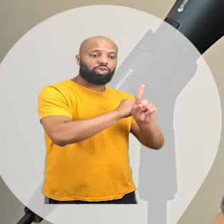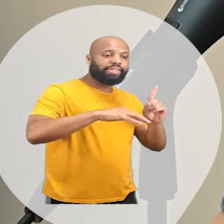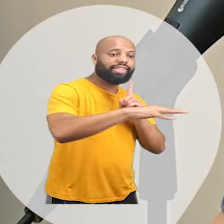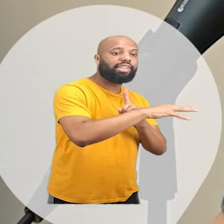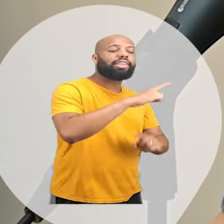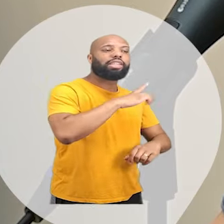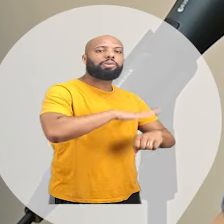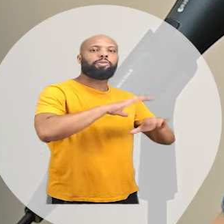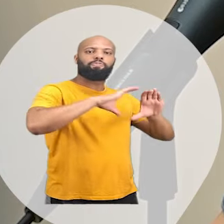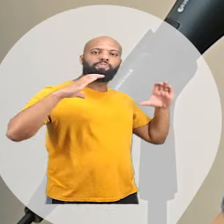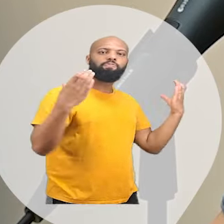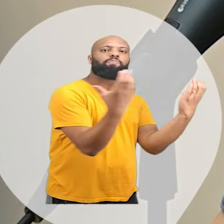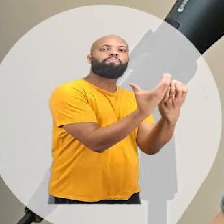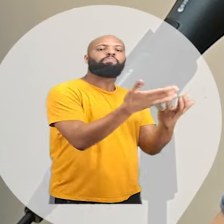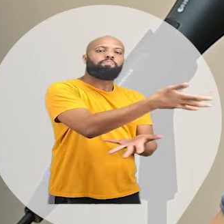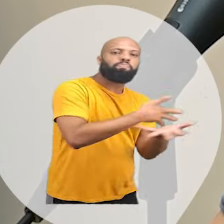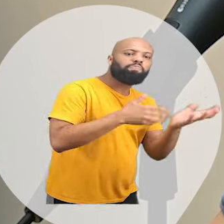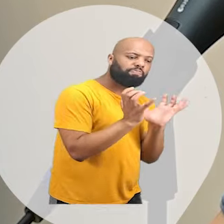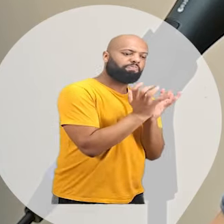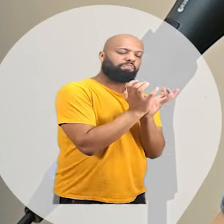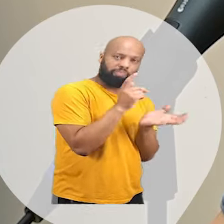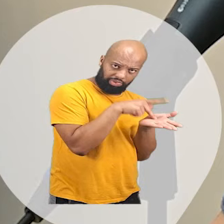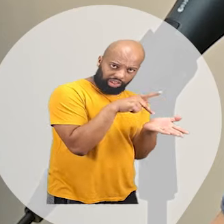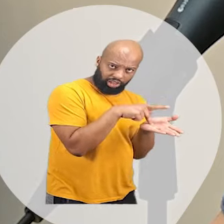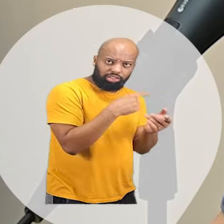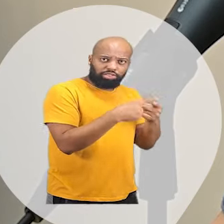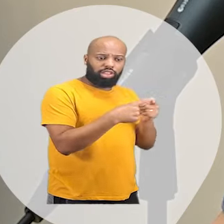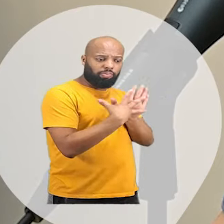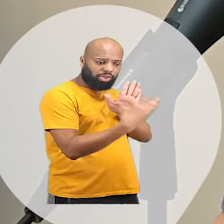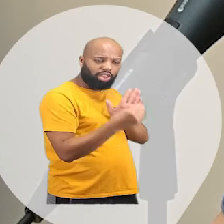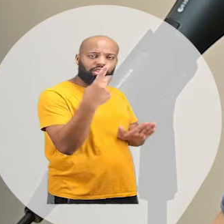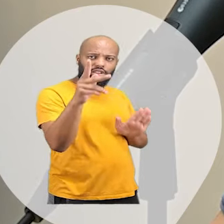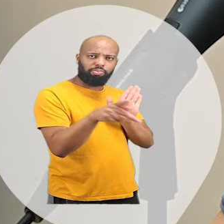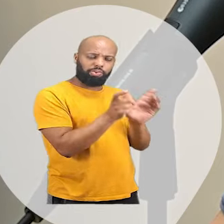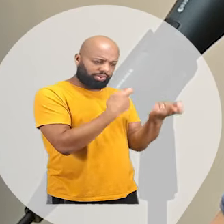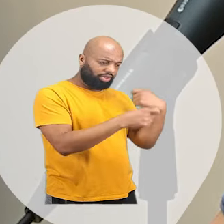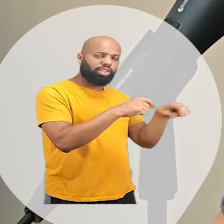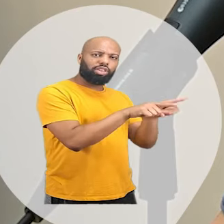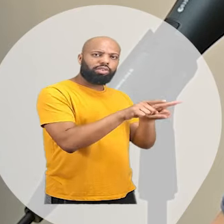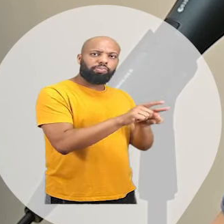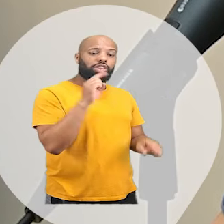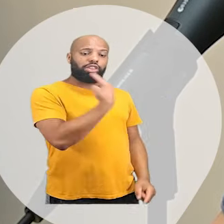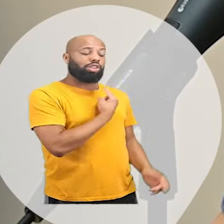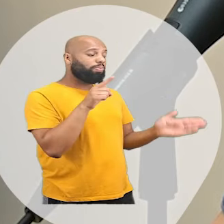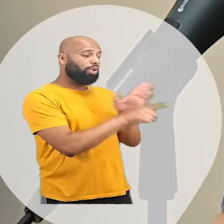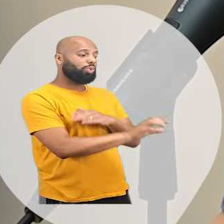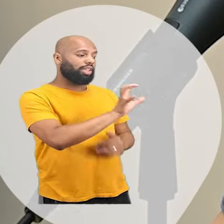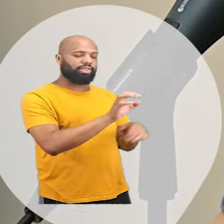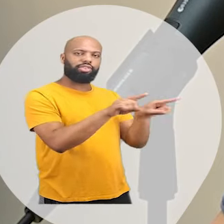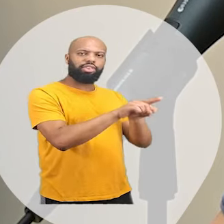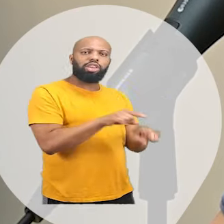fica mais comunitário mais coletivo e é meio que o seu modelo de negócio né E essa nossa Pergunta